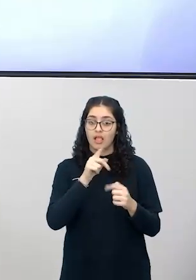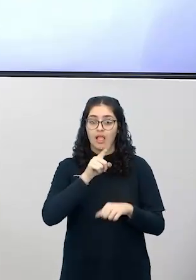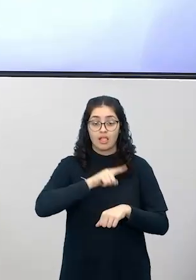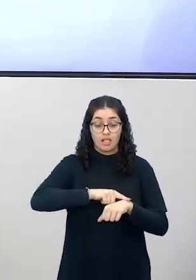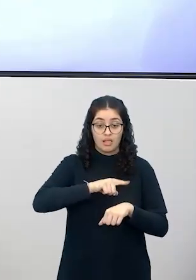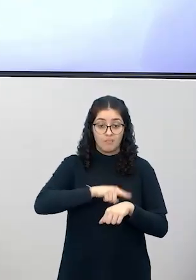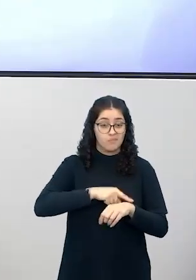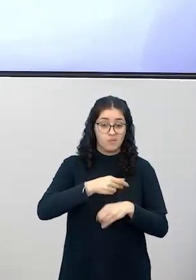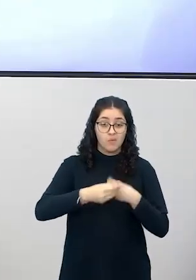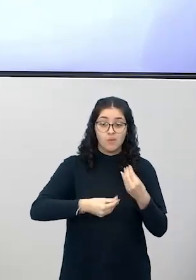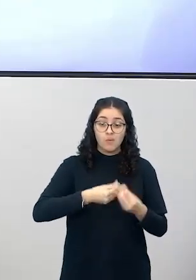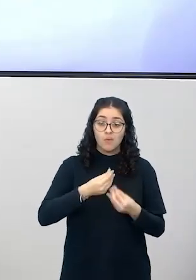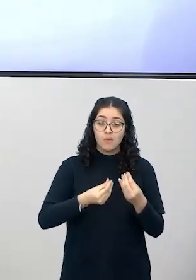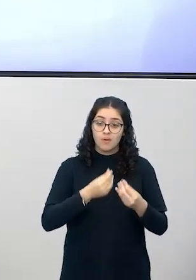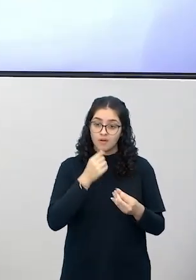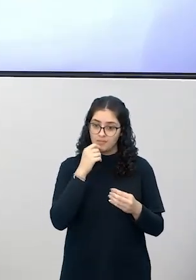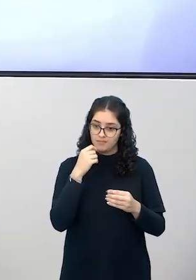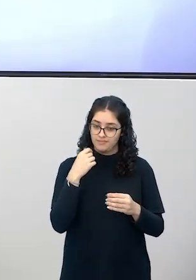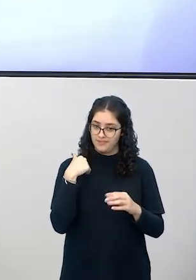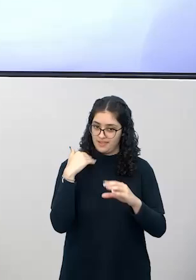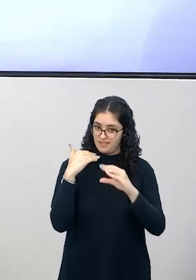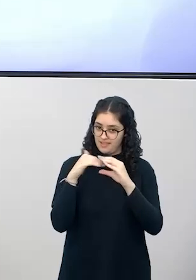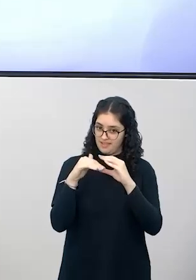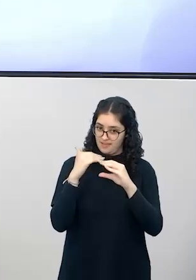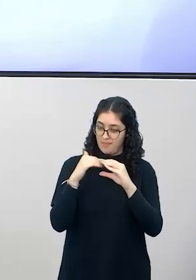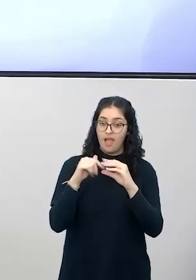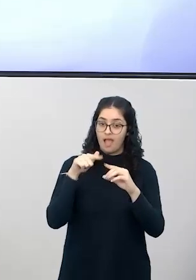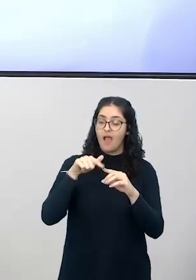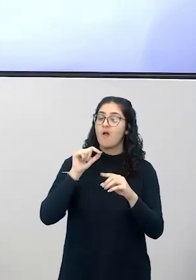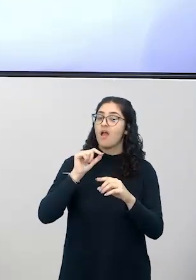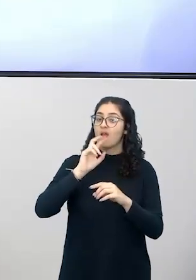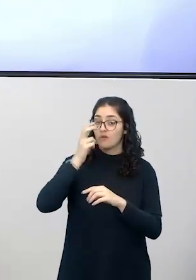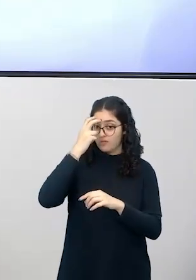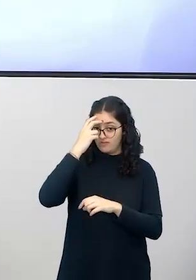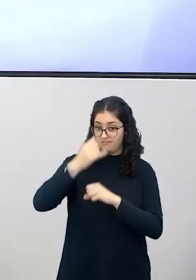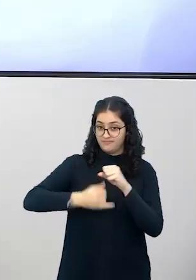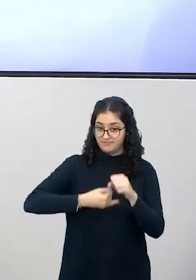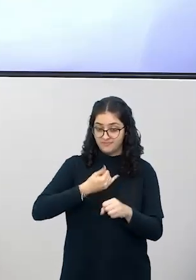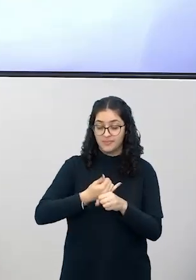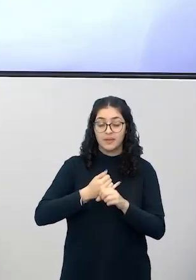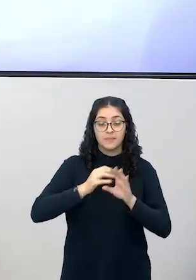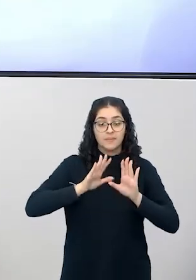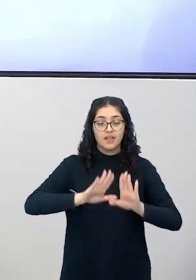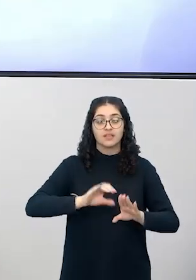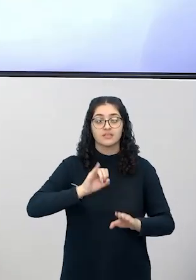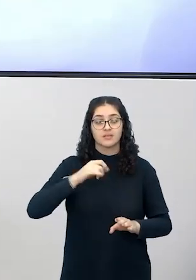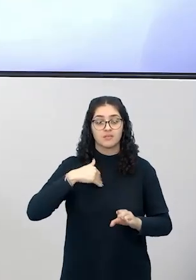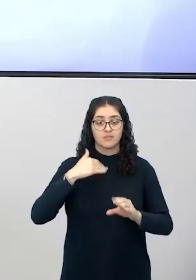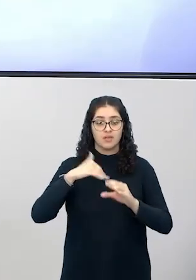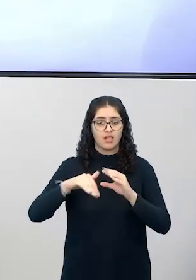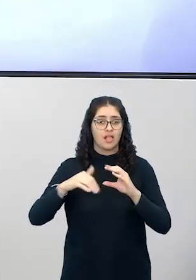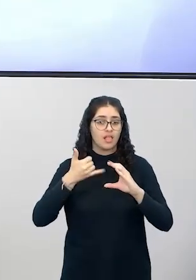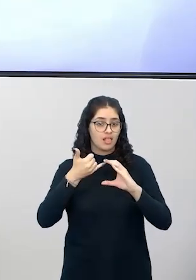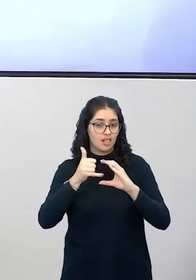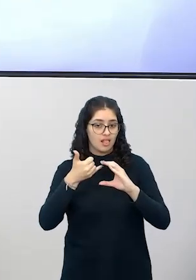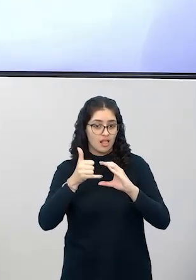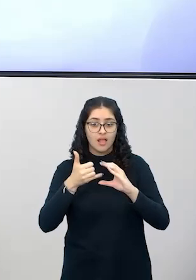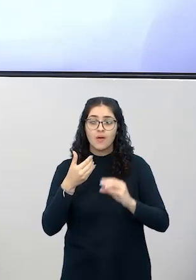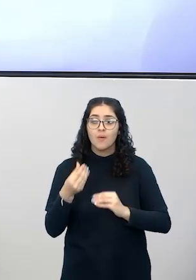Então, veja, mandar um e-mail está dentro de uma cultura digital, certo? Sim. Mas se eu mando uma mensagem do WhatsApp, qual que é